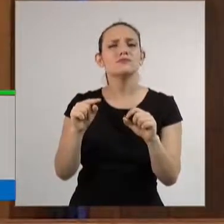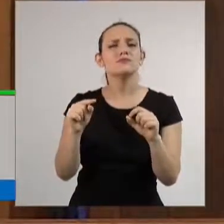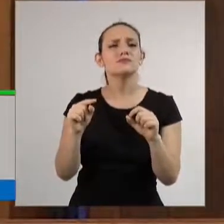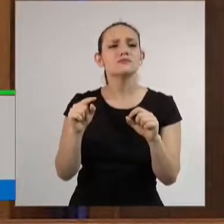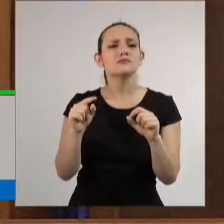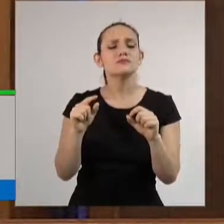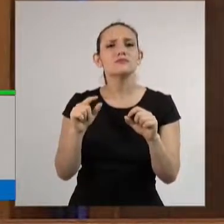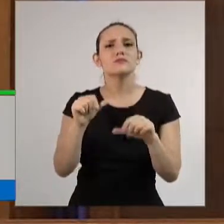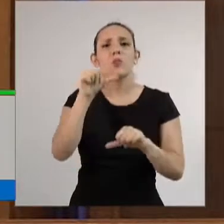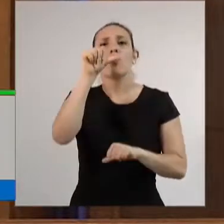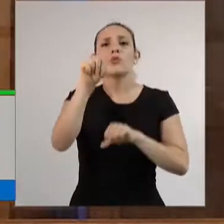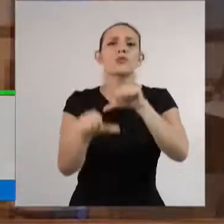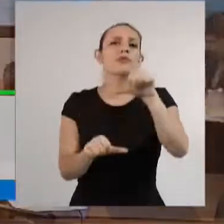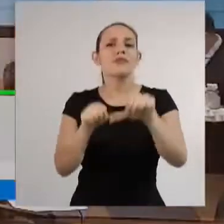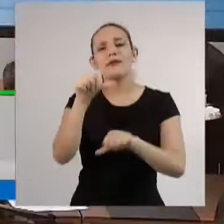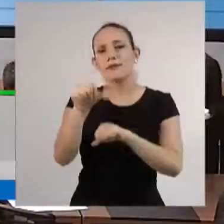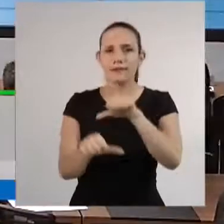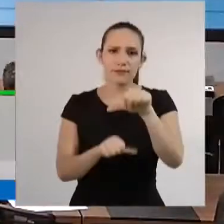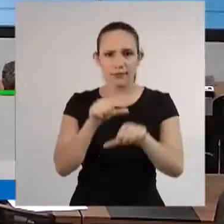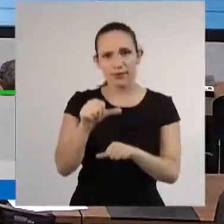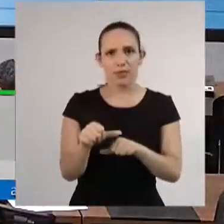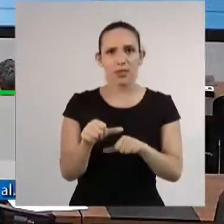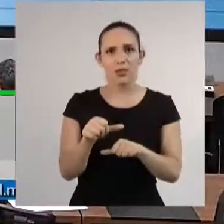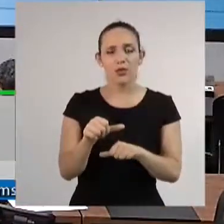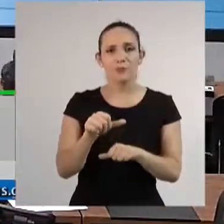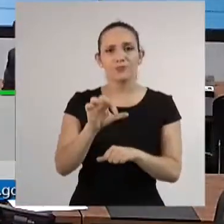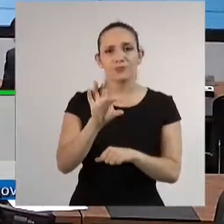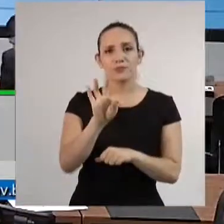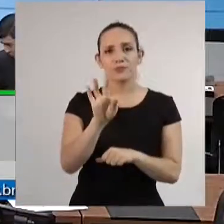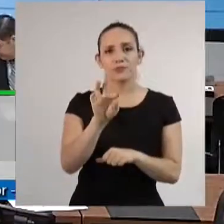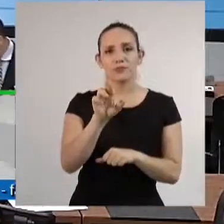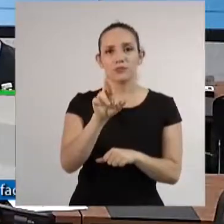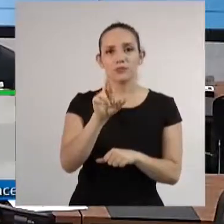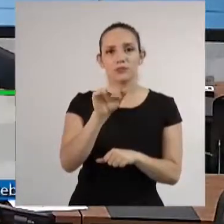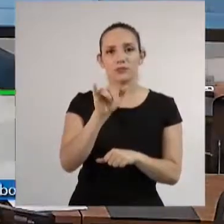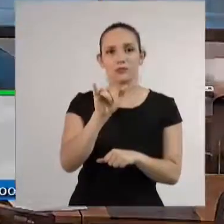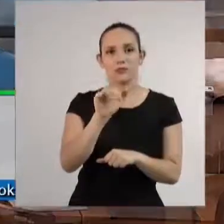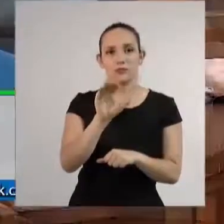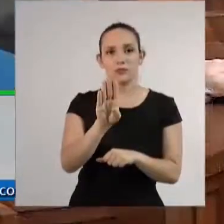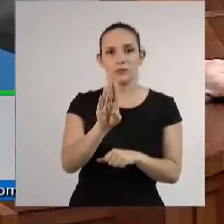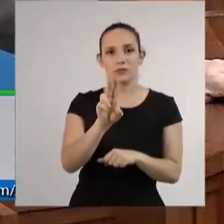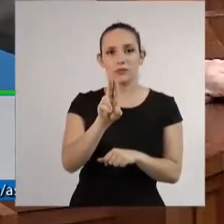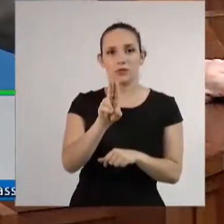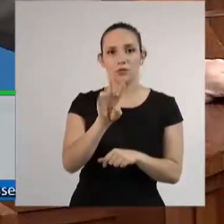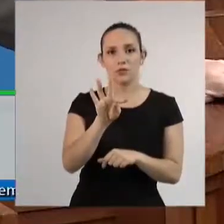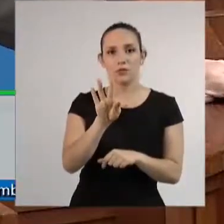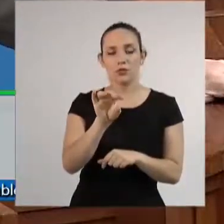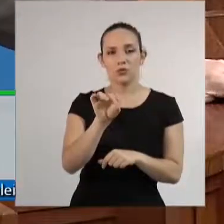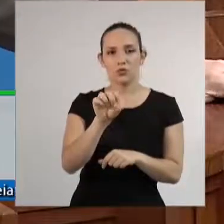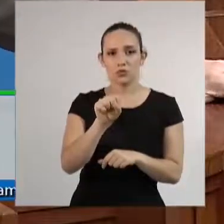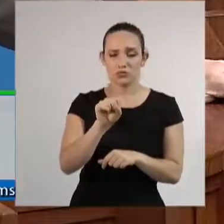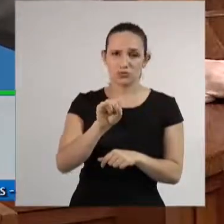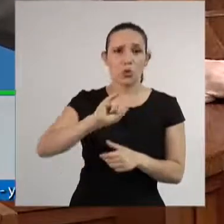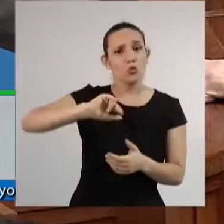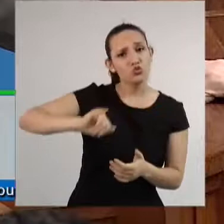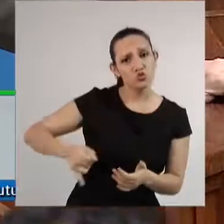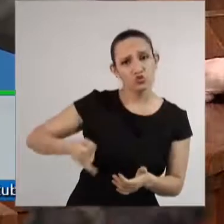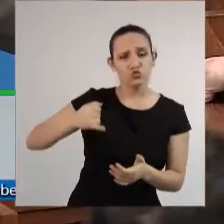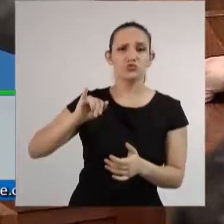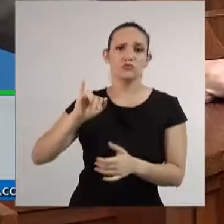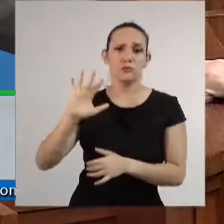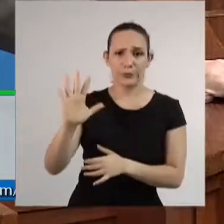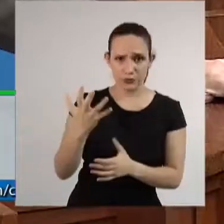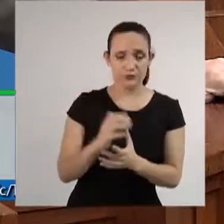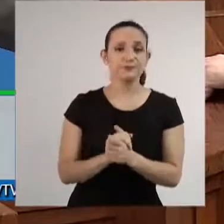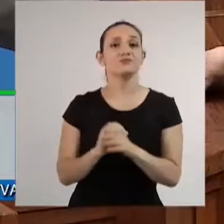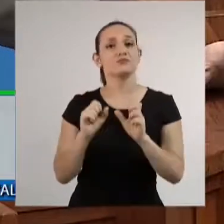reforma tributária. Ontem, no Centro de Convenções Rubem Gil de Camilo, deputado